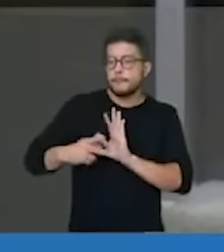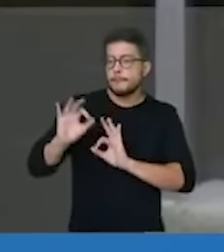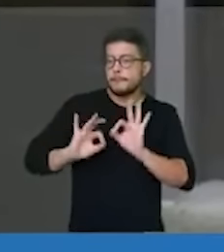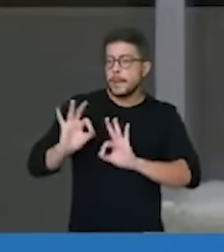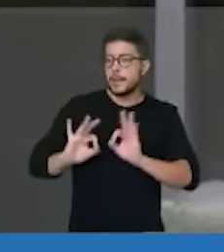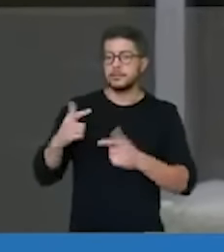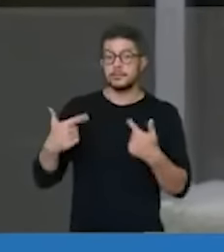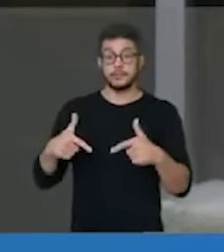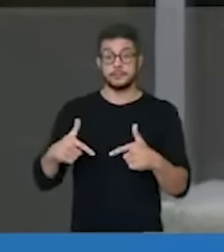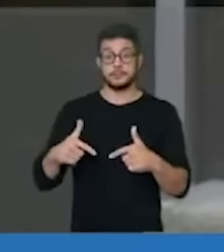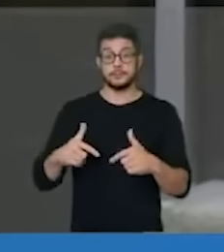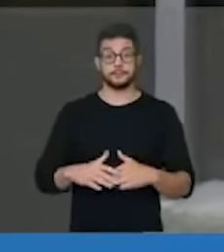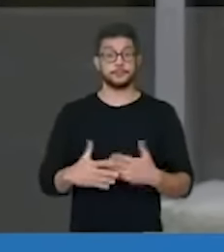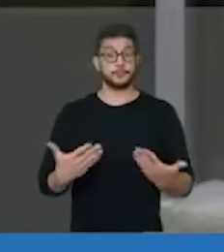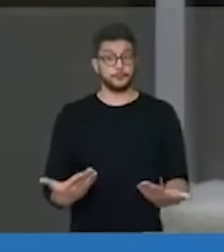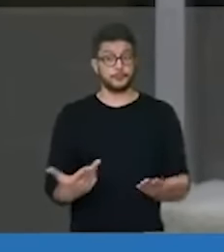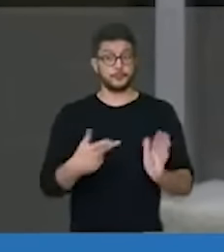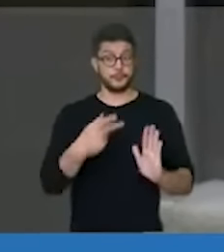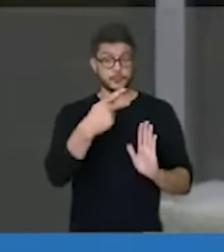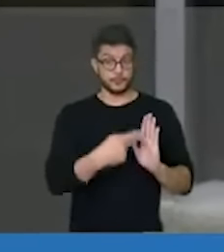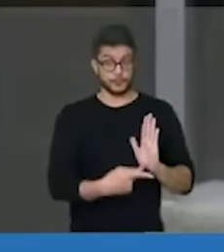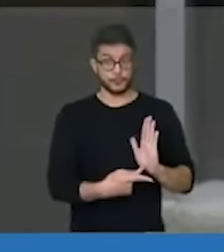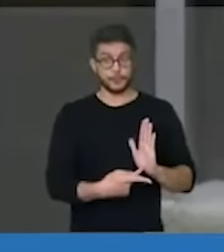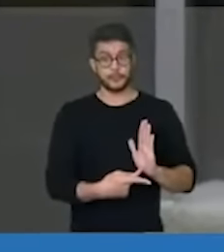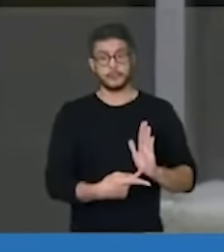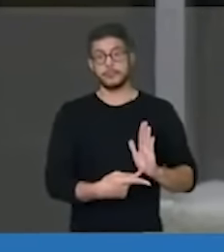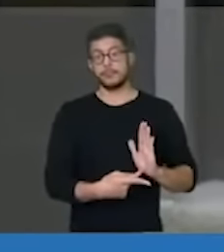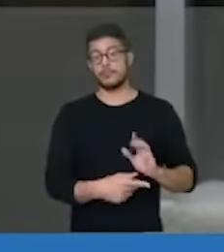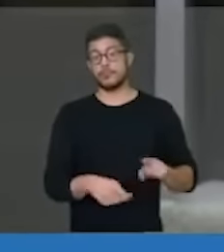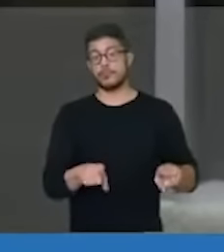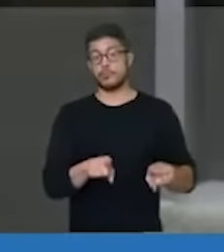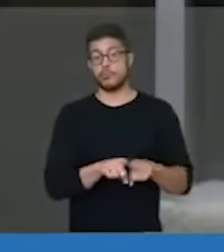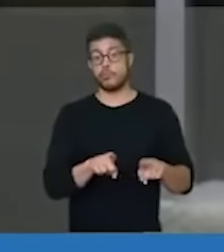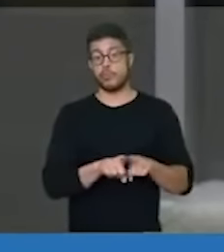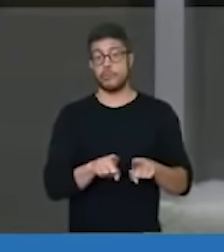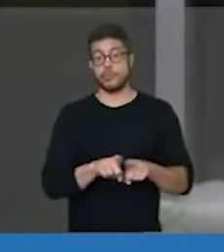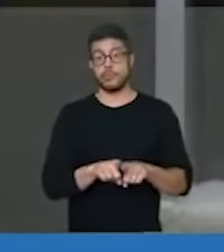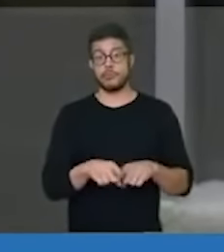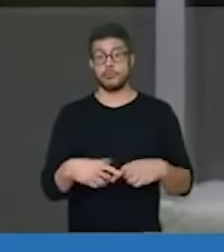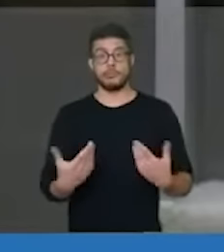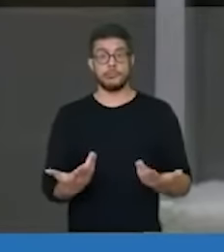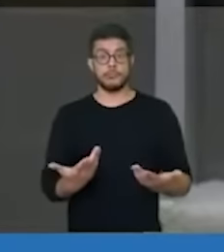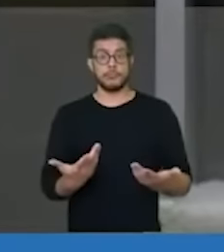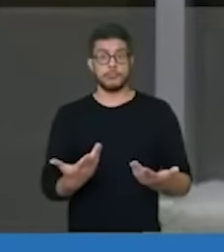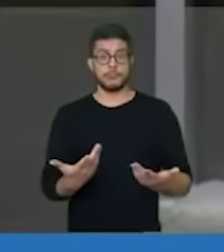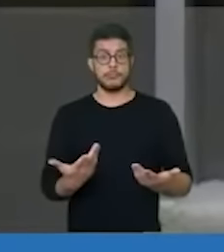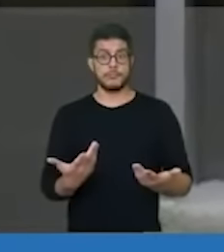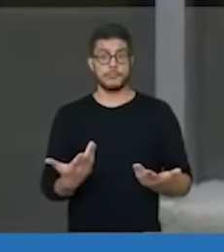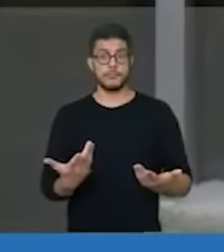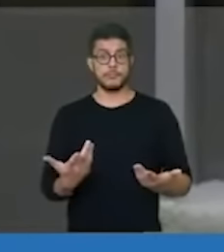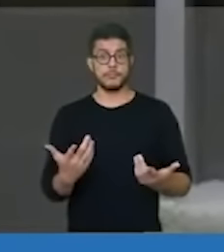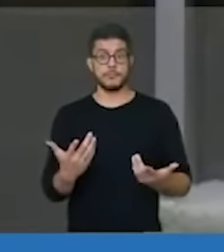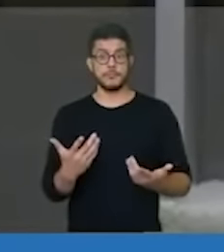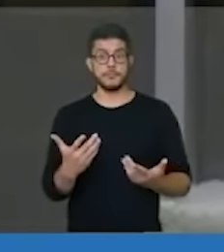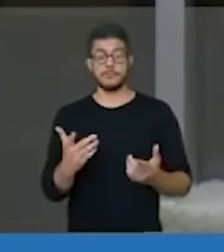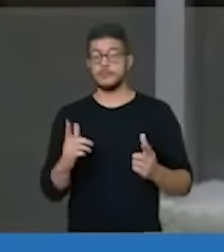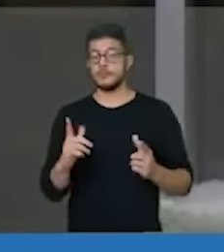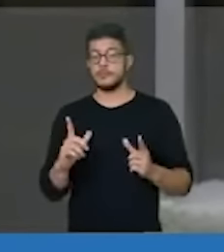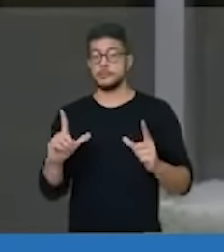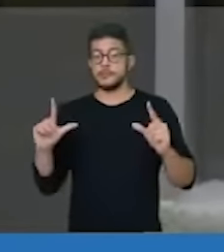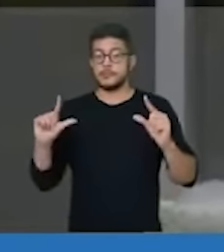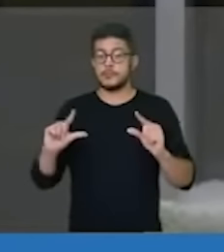O projeto também, o substitutivo, que lemos há pouco tempo, ele apequena os órgãos executivos. E as emendas de bancada,